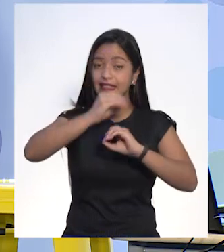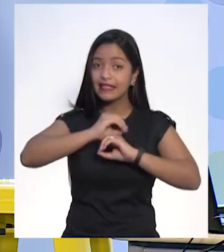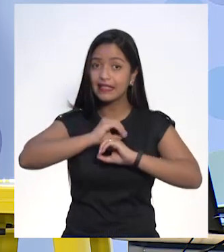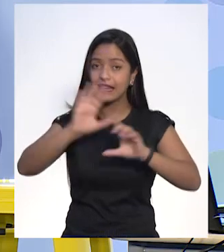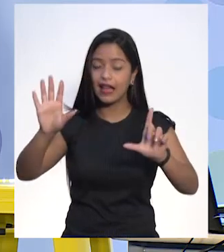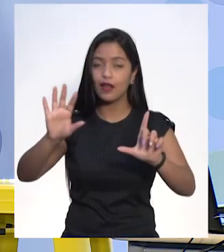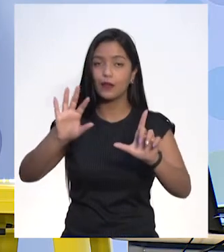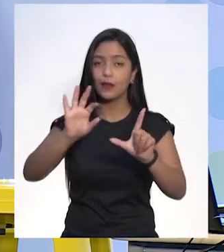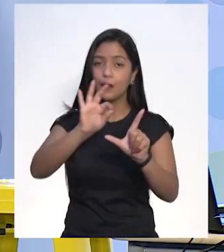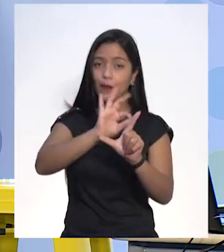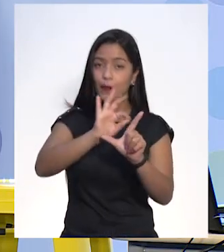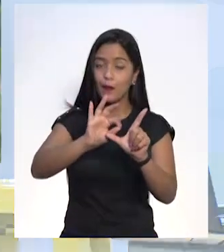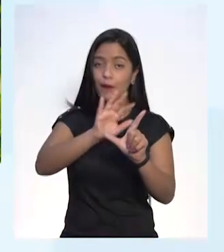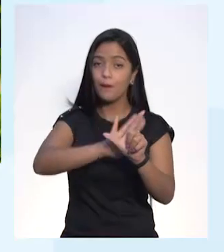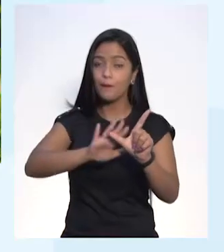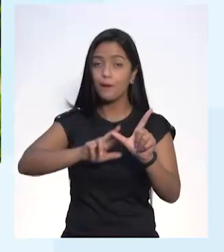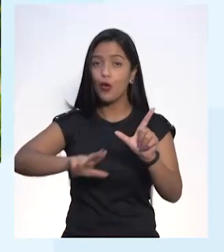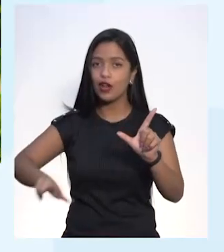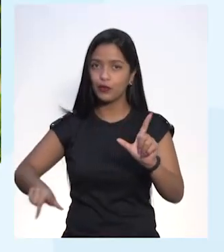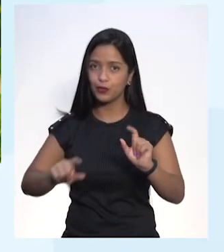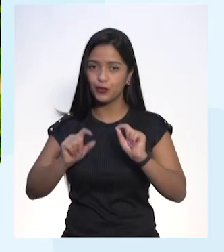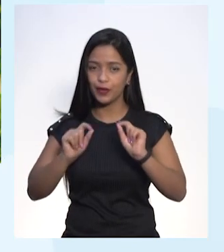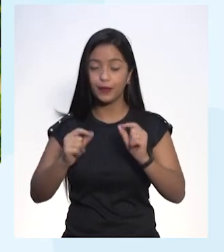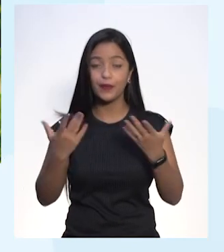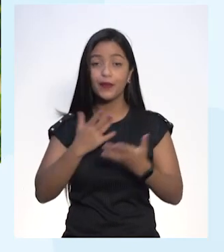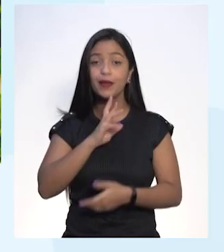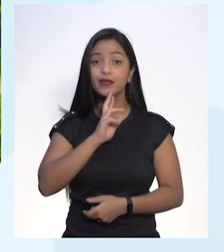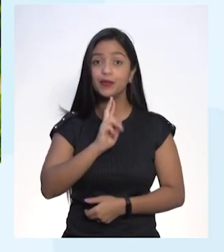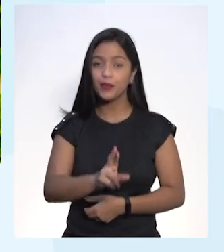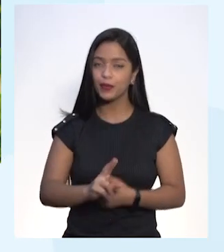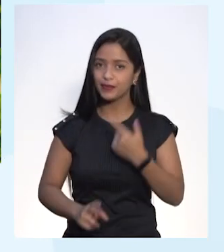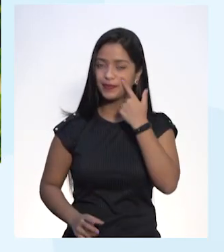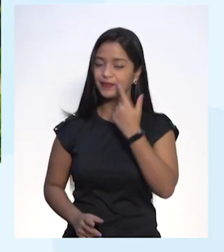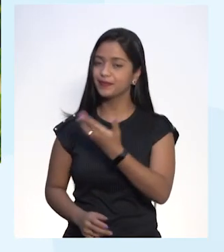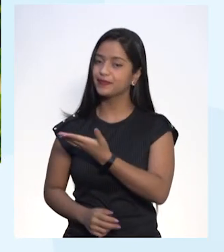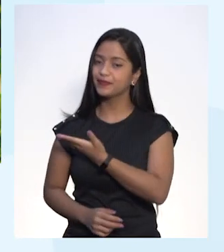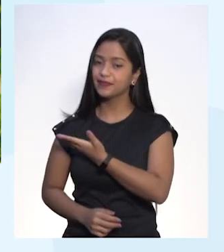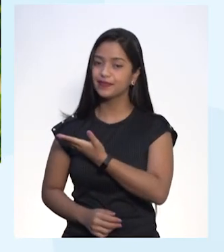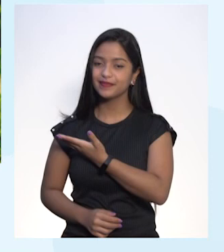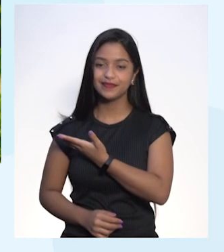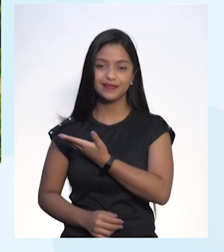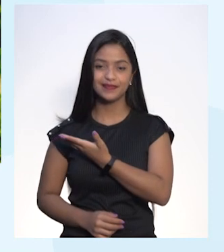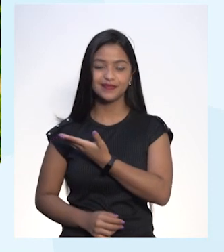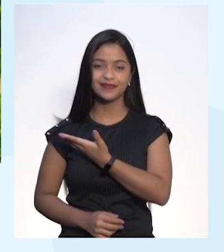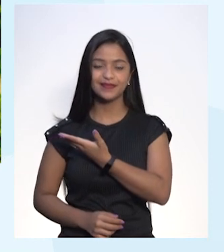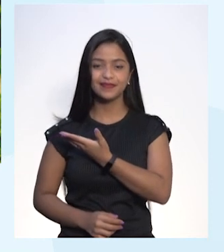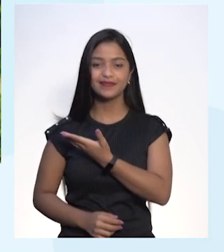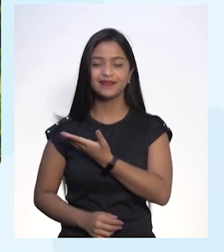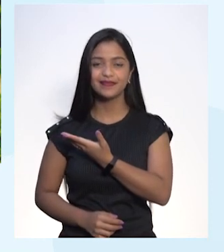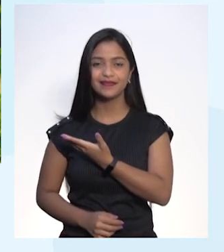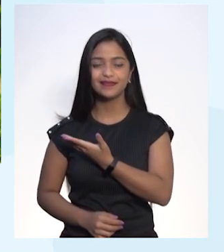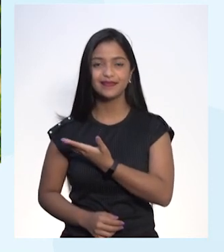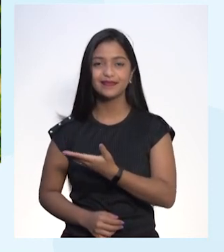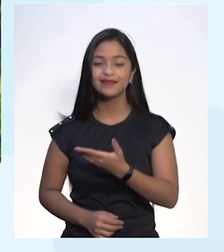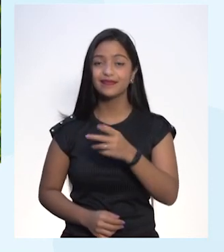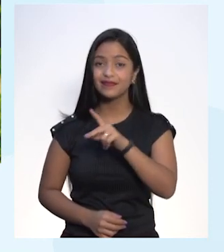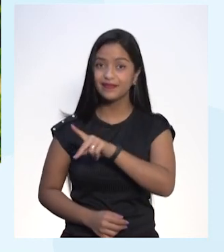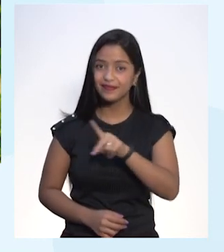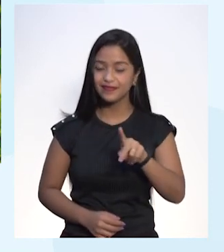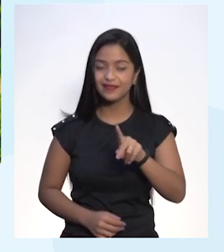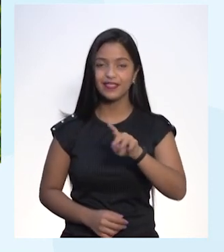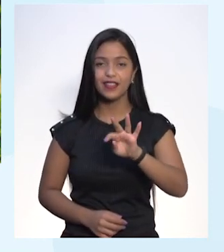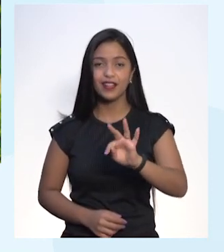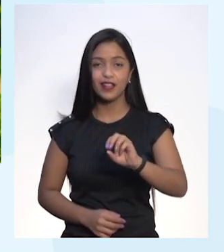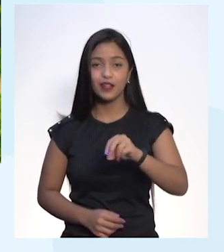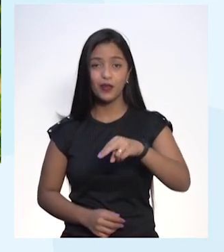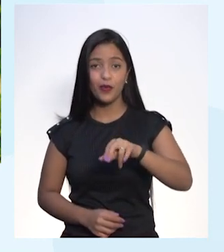aí vamos subir a resposta, olha lá. Destaquei, olha lá, tá? E aí, o professor Tony me ajudou a